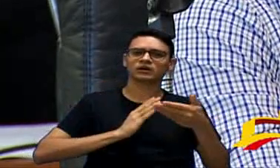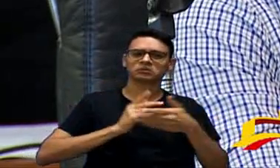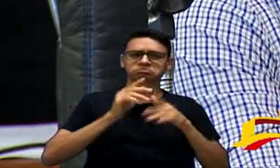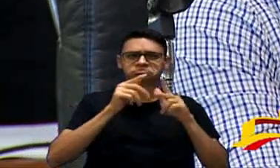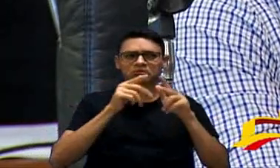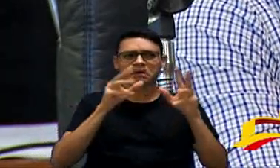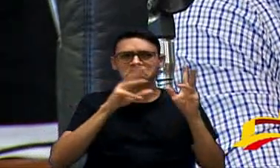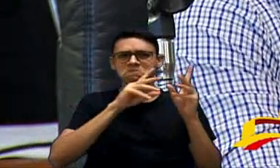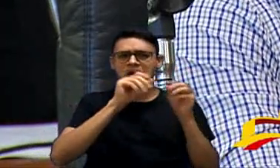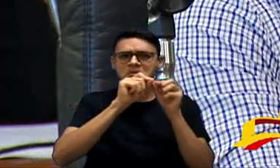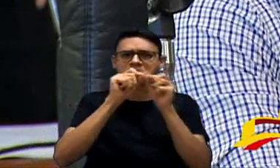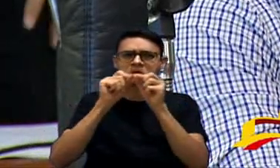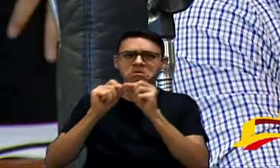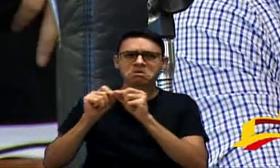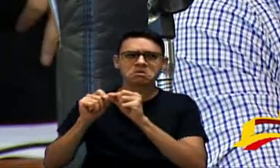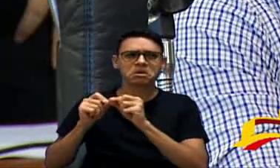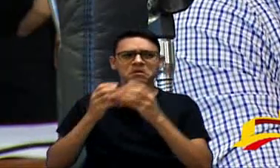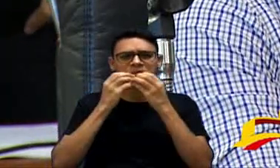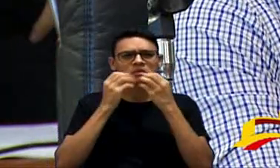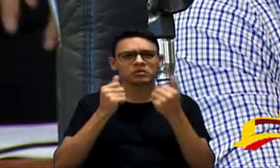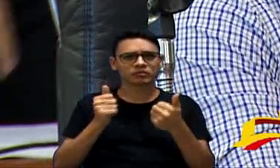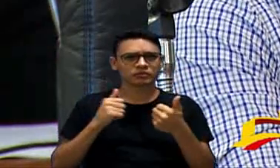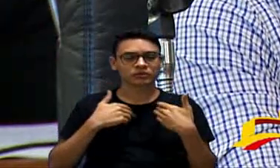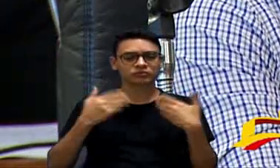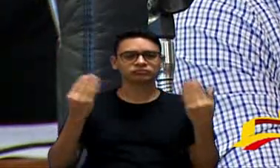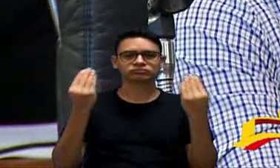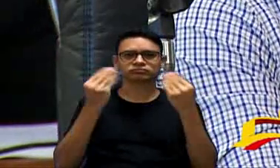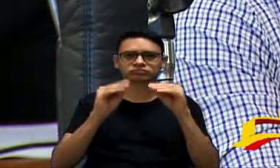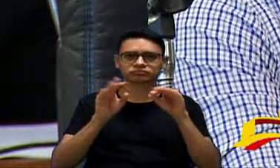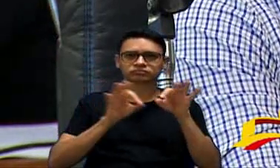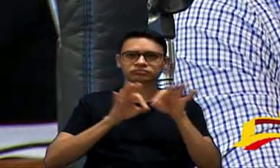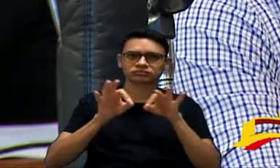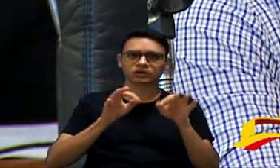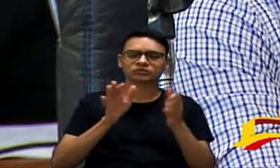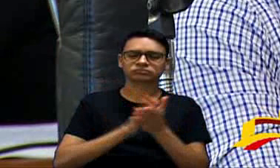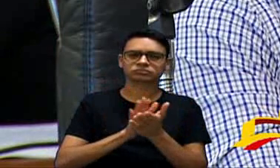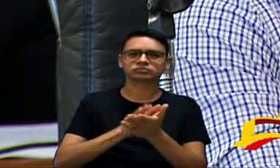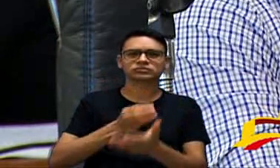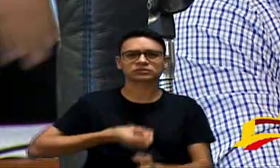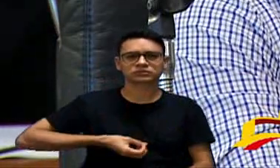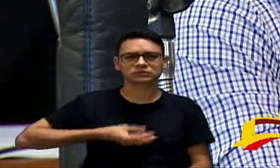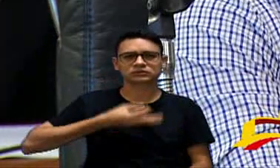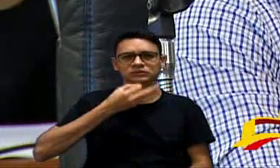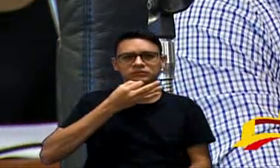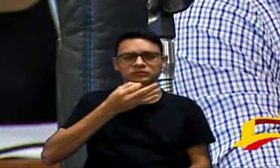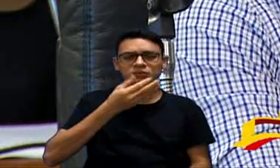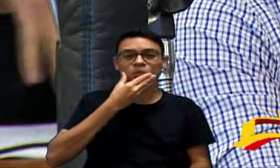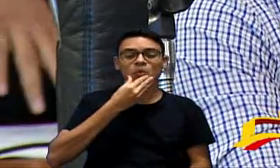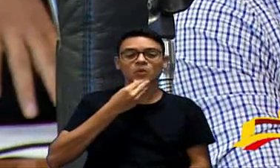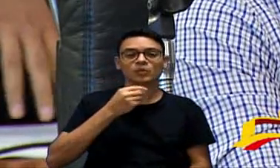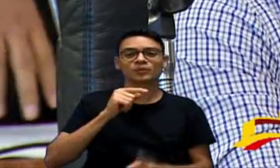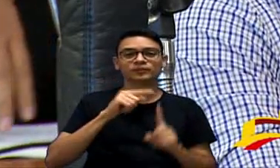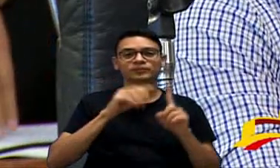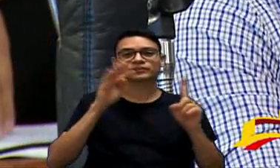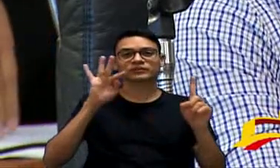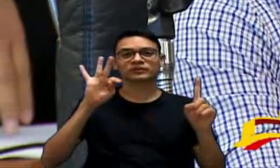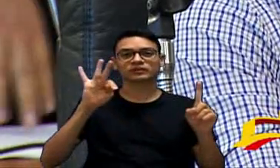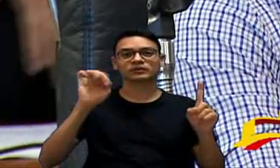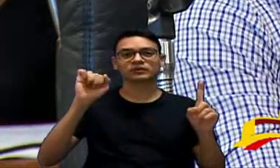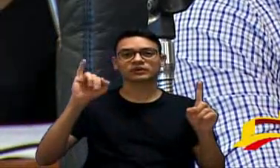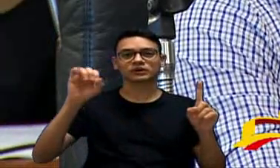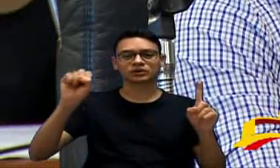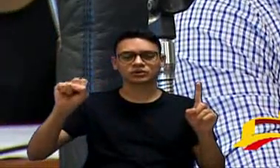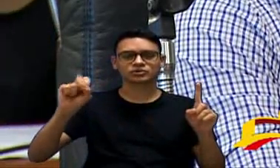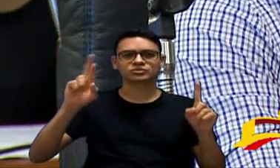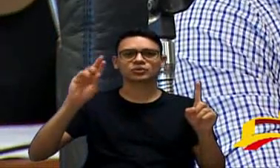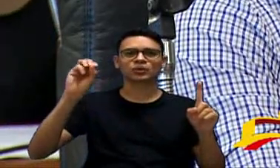Inclusive, presidente, gostaria aqui também de deixar uma moção de aplauso a Thaís Romão, né, pela sua brilhante